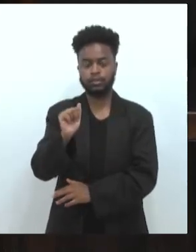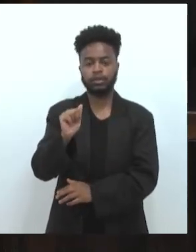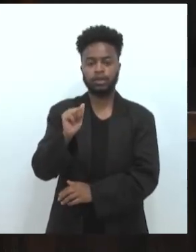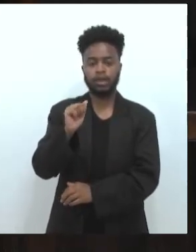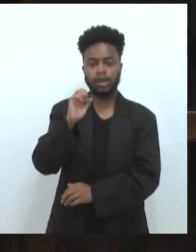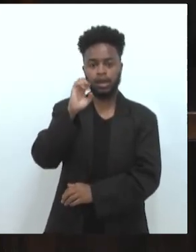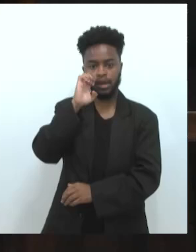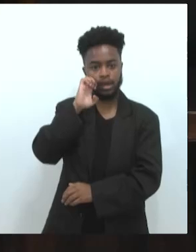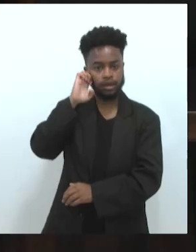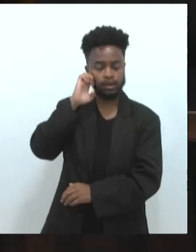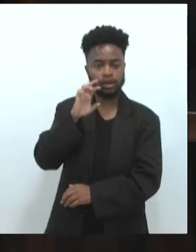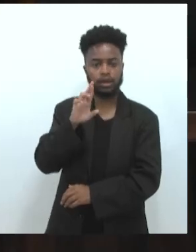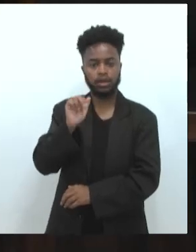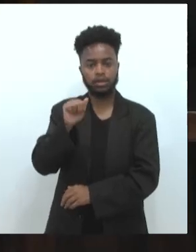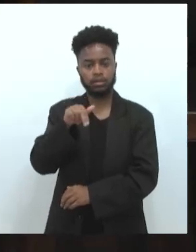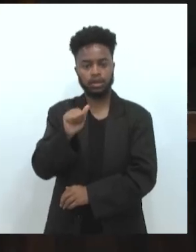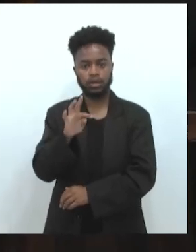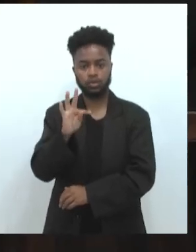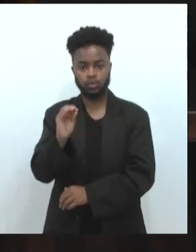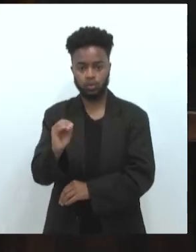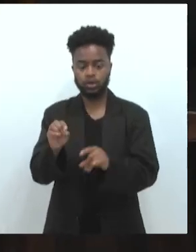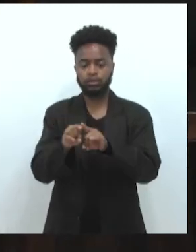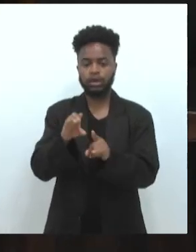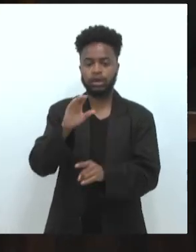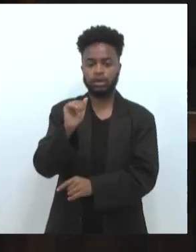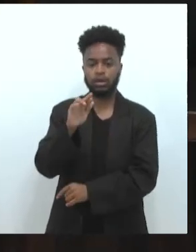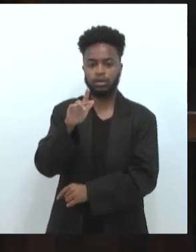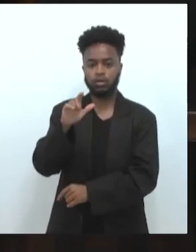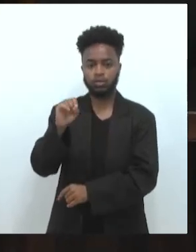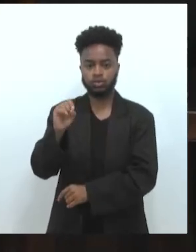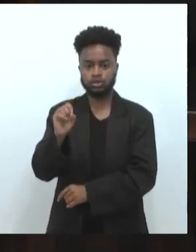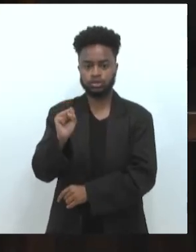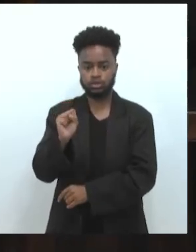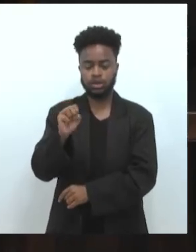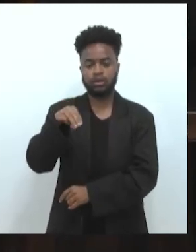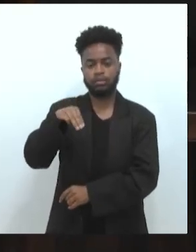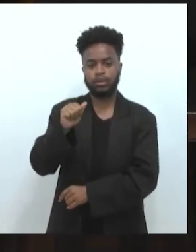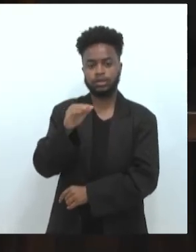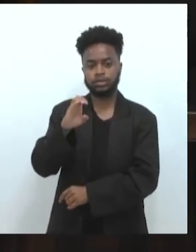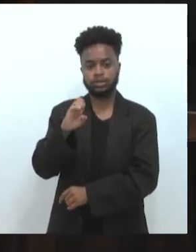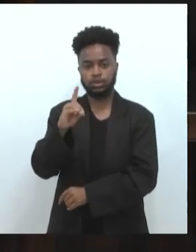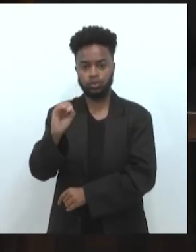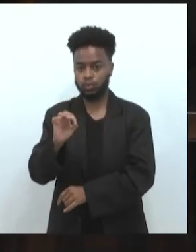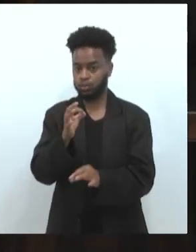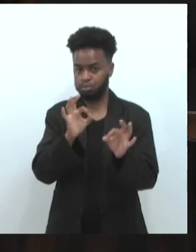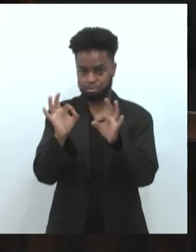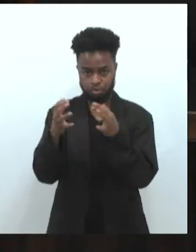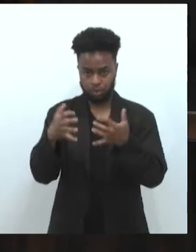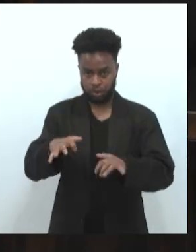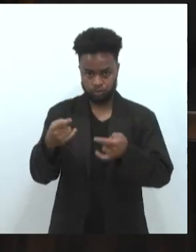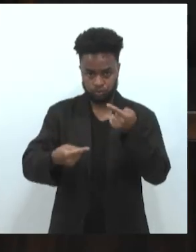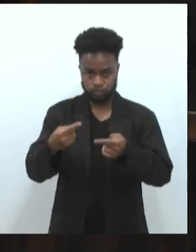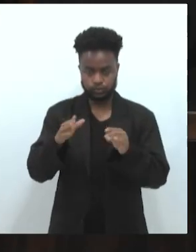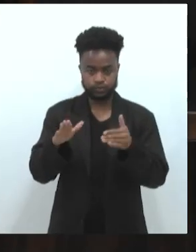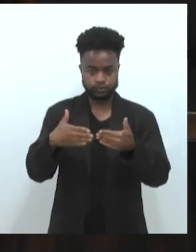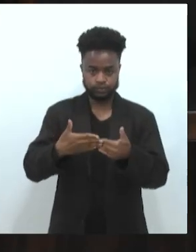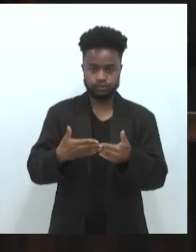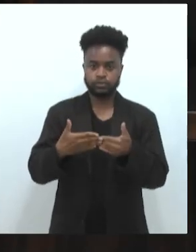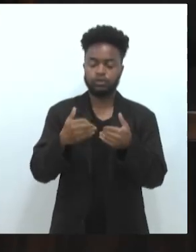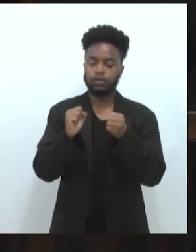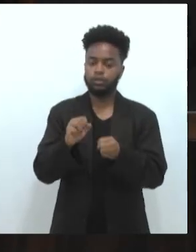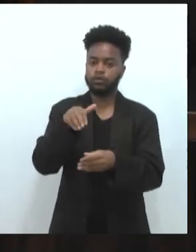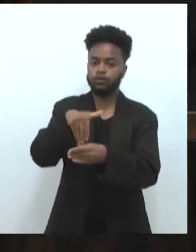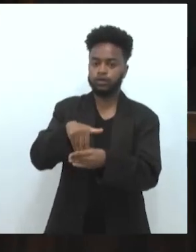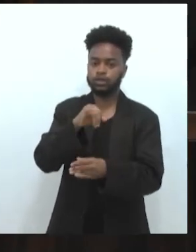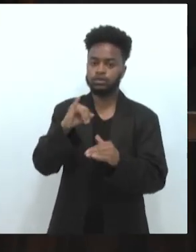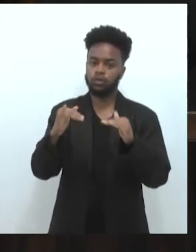Takimoto, Renato Machado e Carlos Macedo. Em discussão, não havendo quem queira discutir, encerrada a discussão e